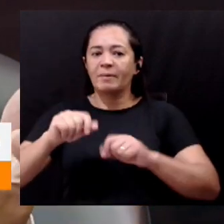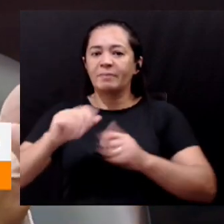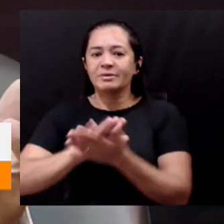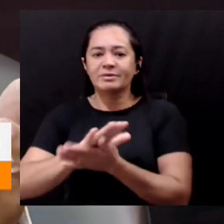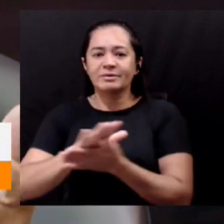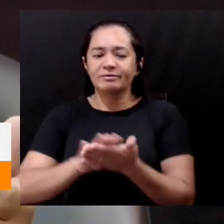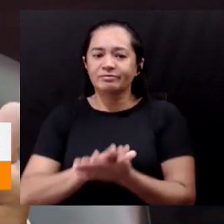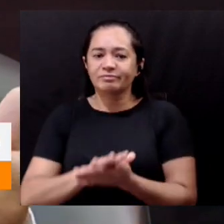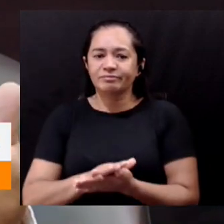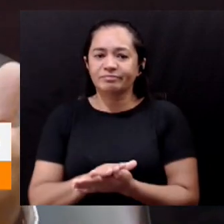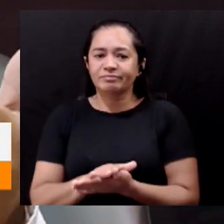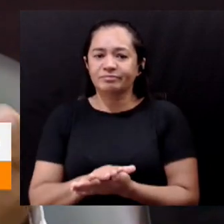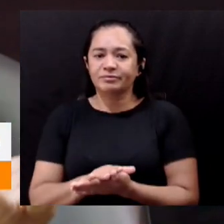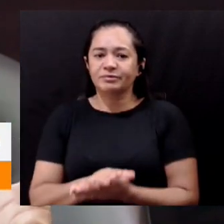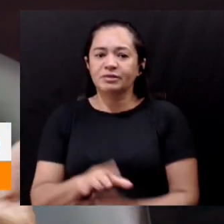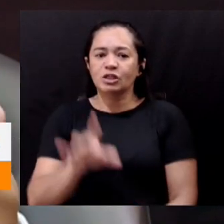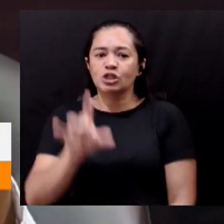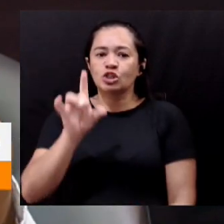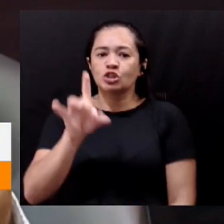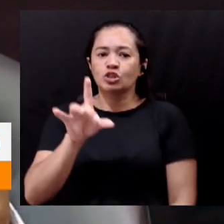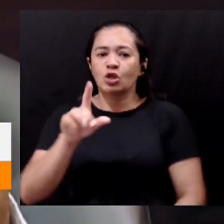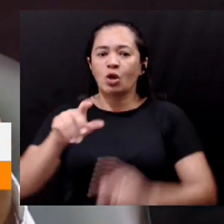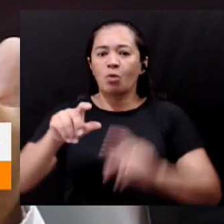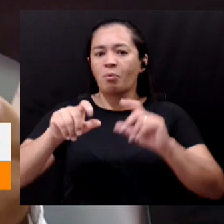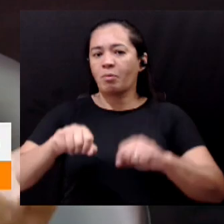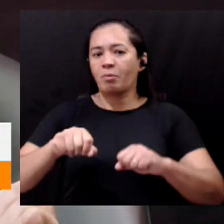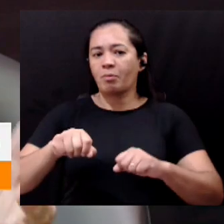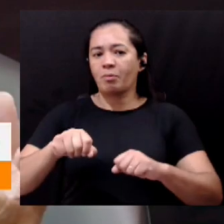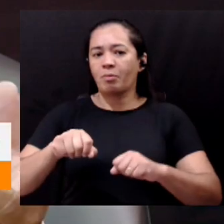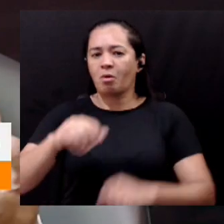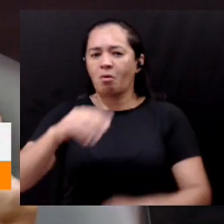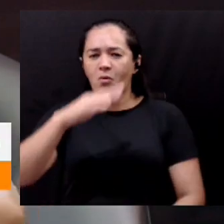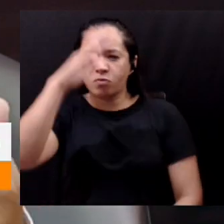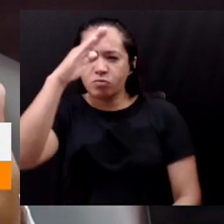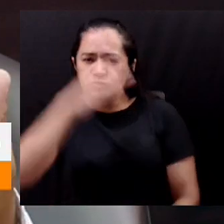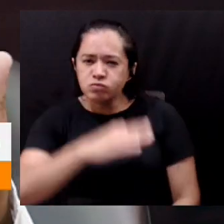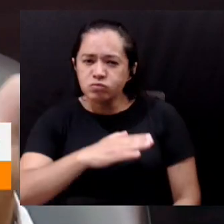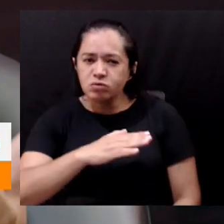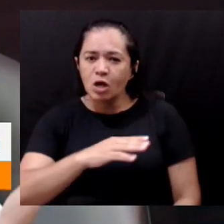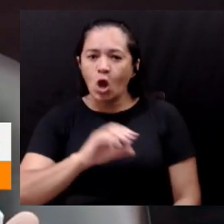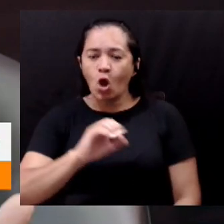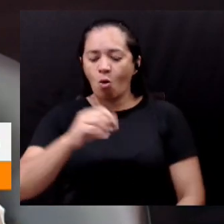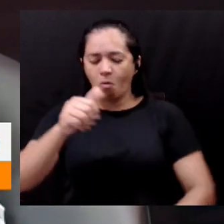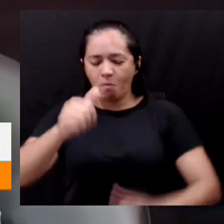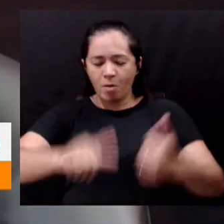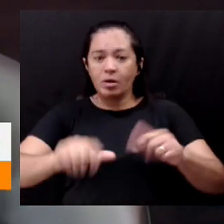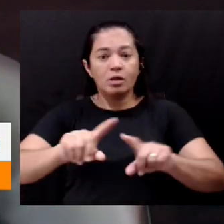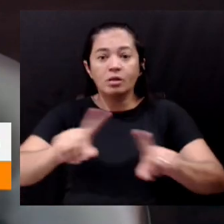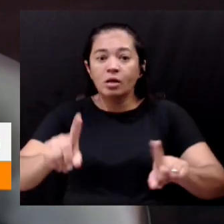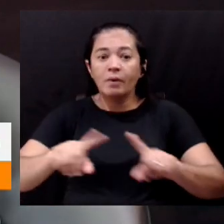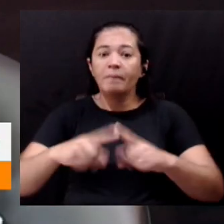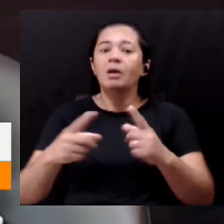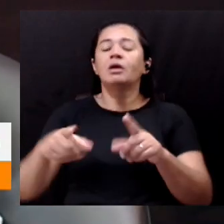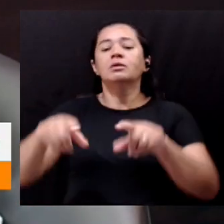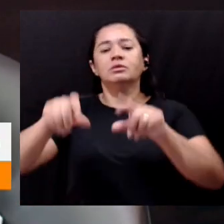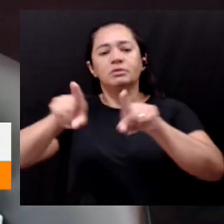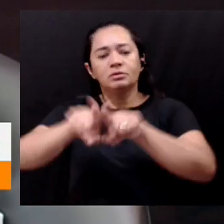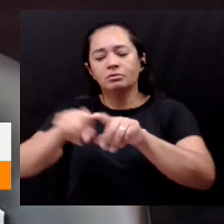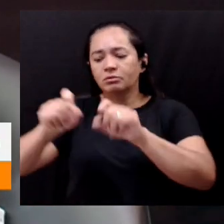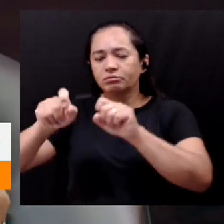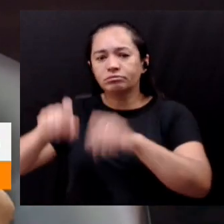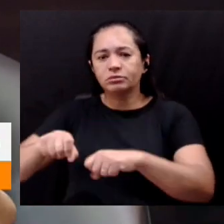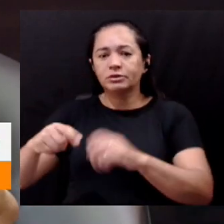uma capacidade só para o mal, só para subjugar, mas também a capacidade positiva, né, que a pessoa